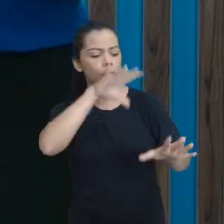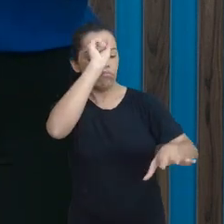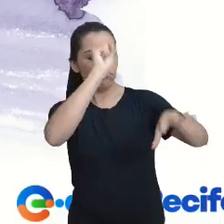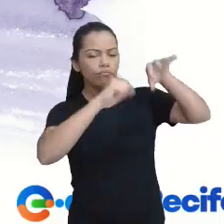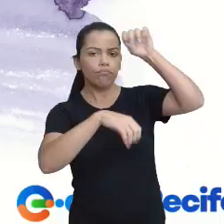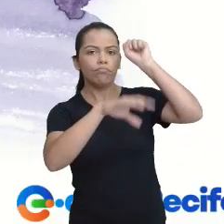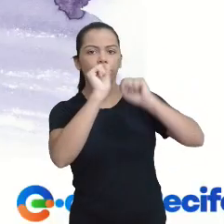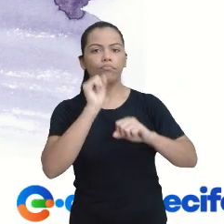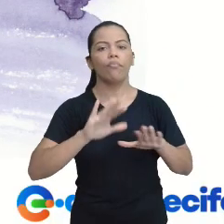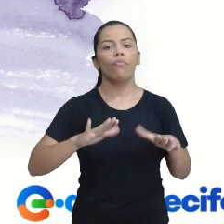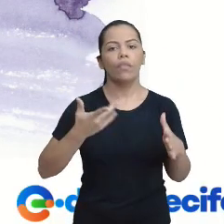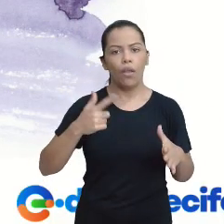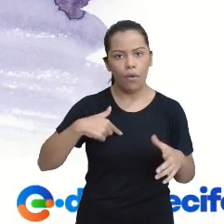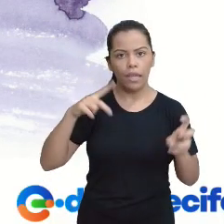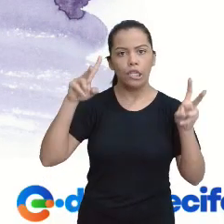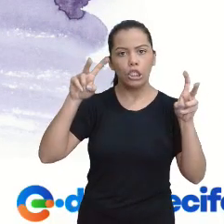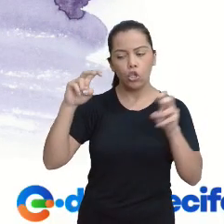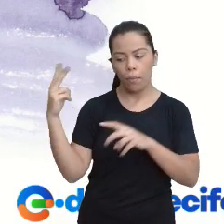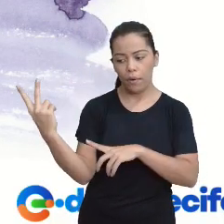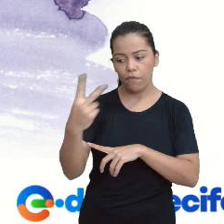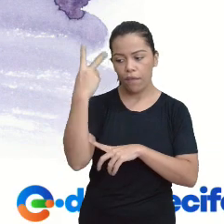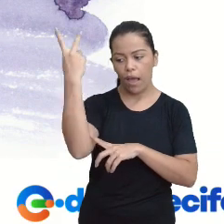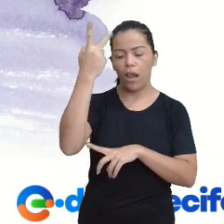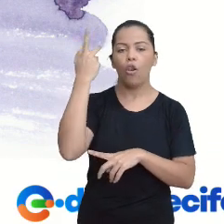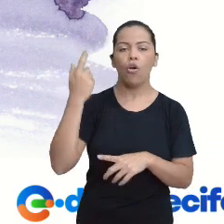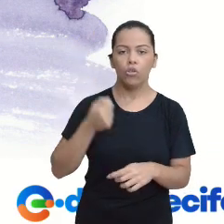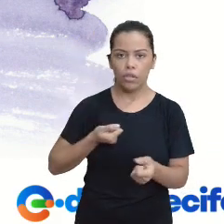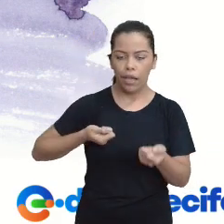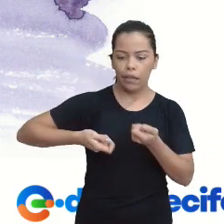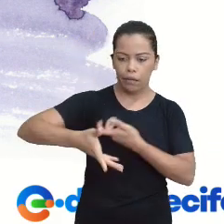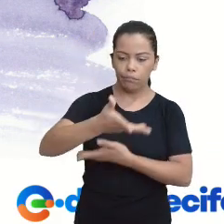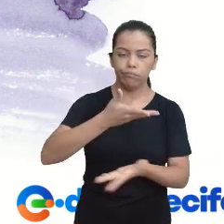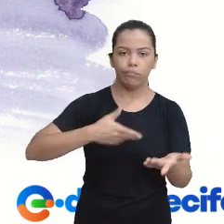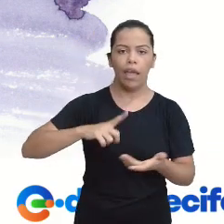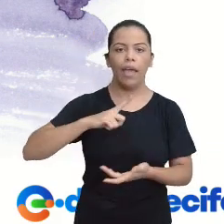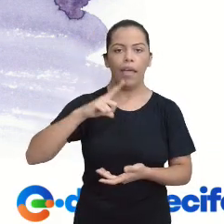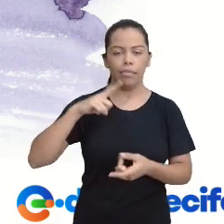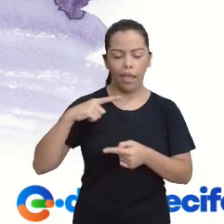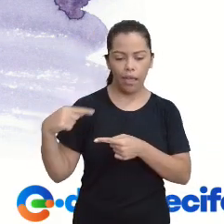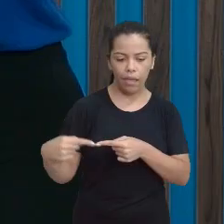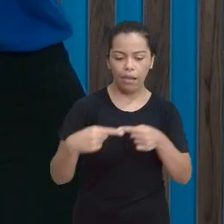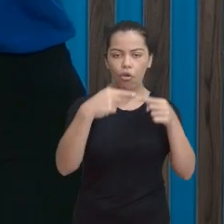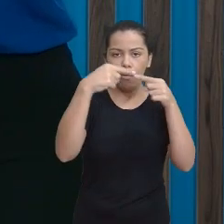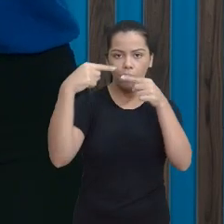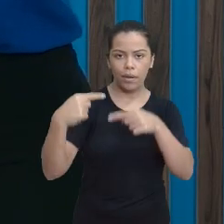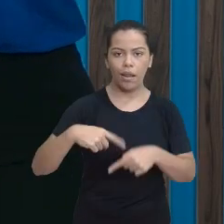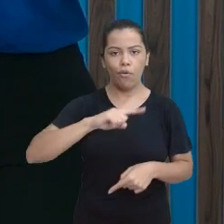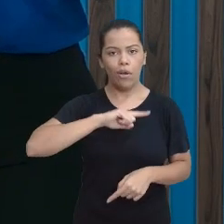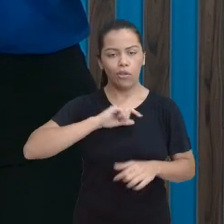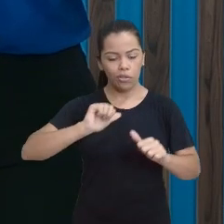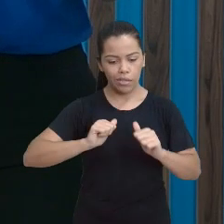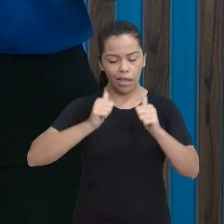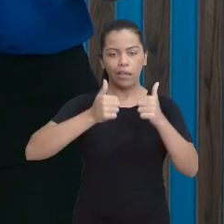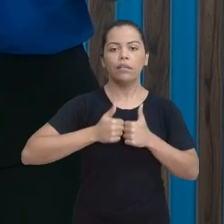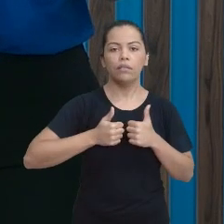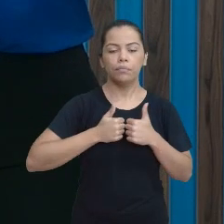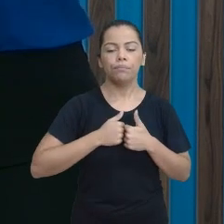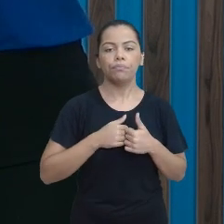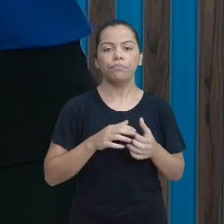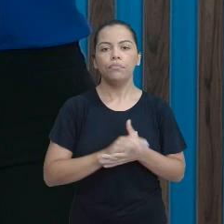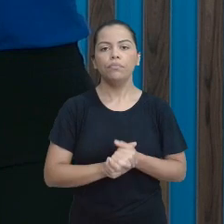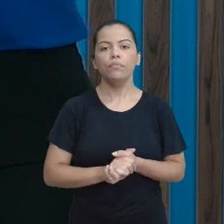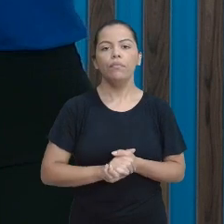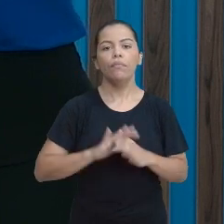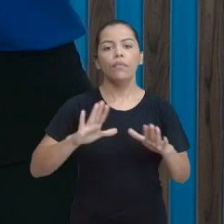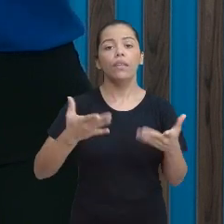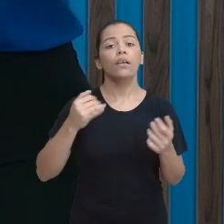uma questão de valores que repercutem nas nossas atitudes. Então, se eu penso na importância de estar bem, eu